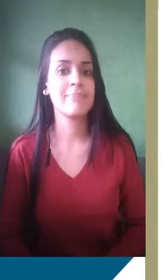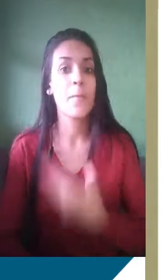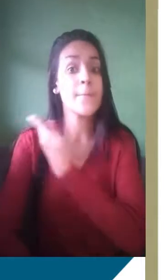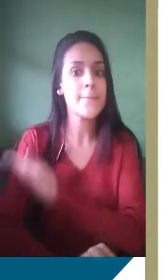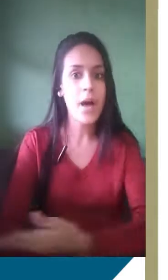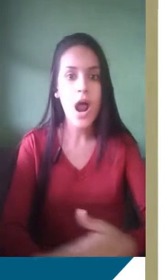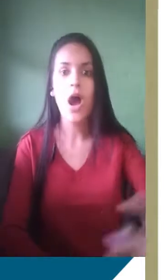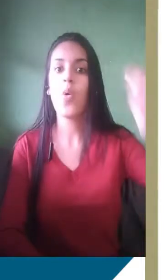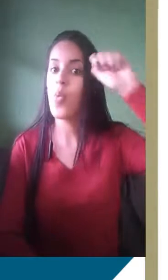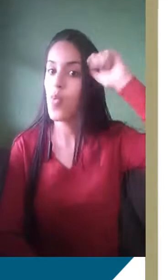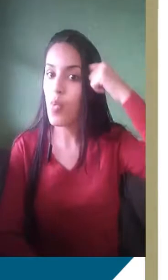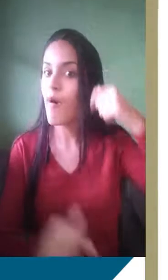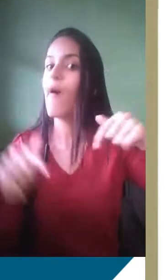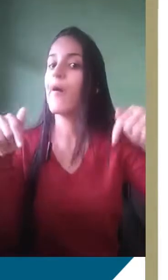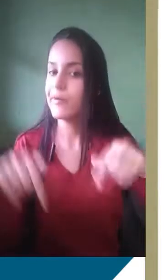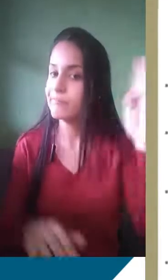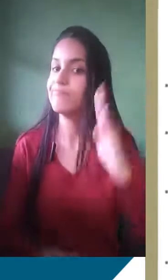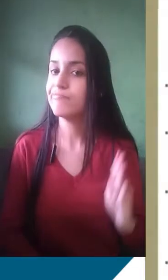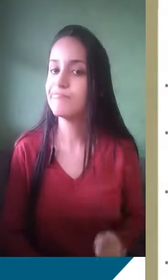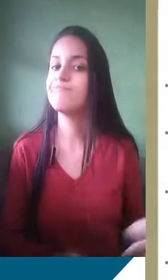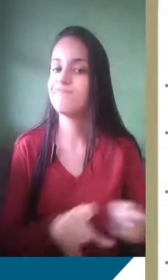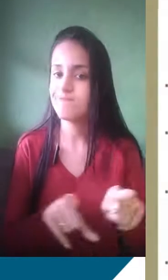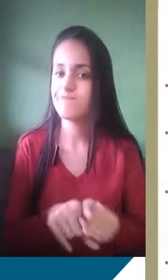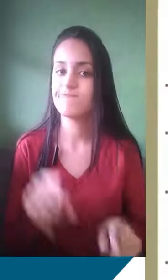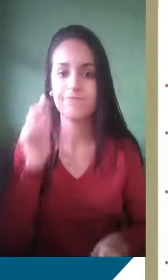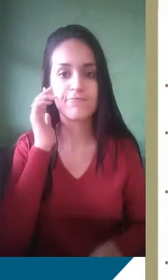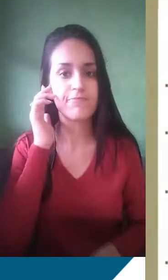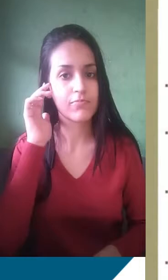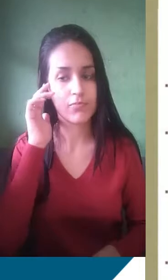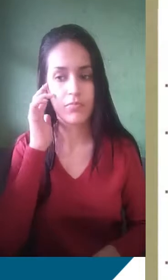que afligiam a população brasileira.